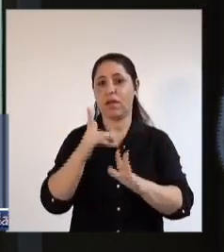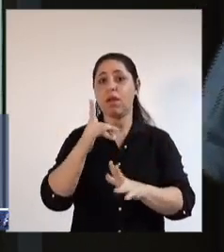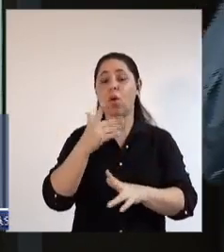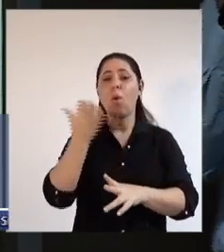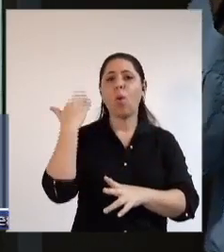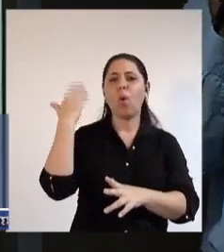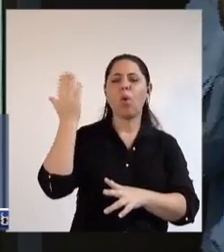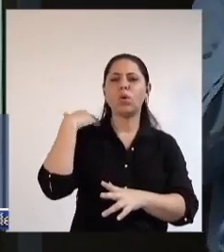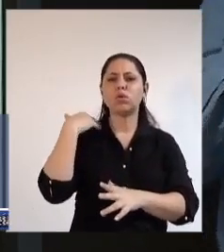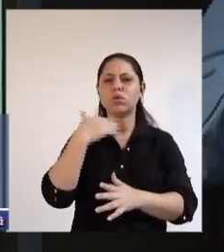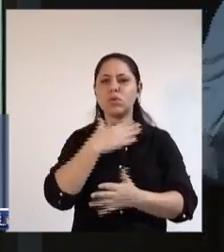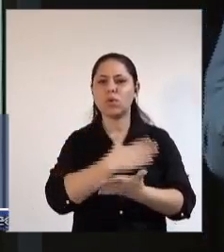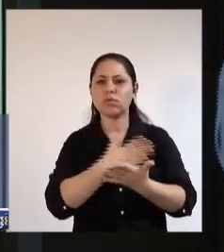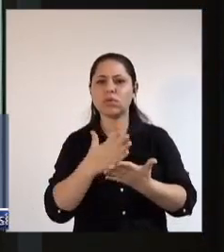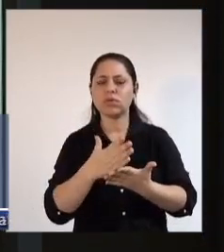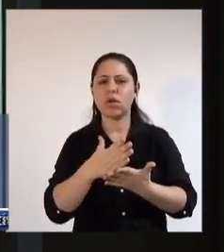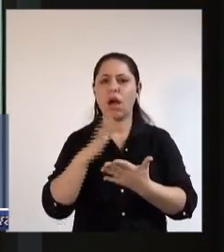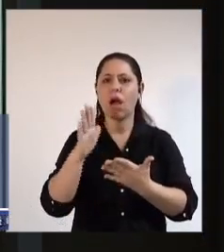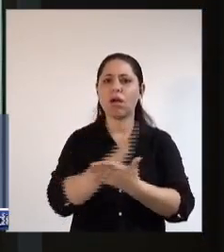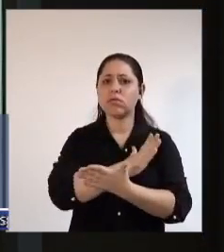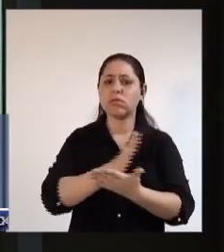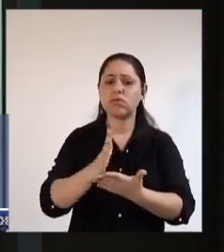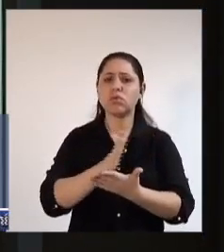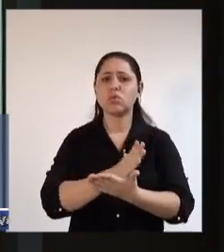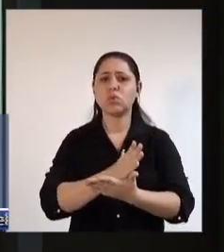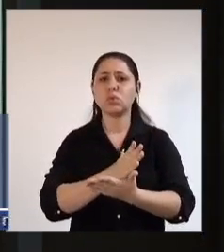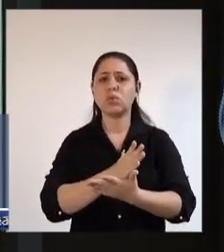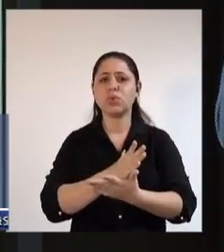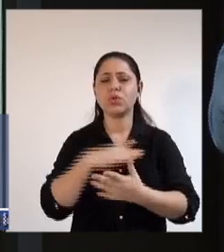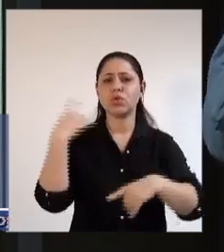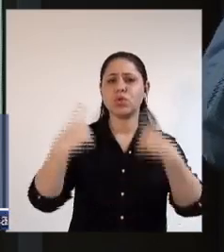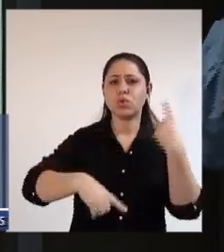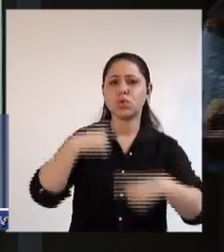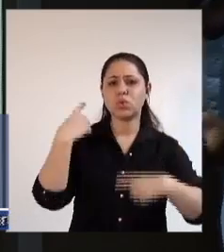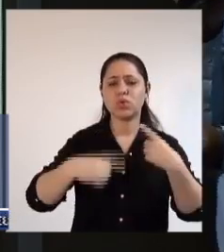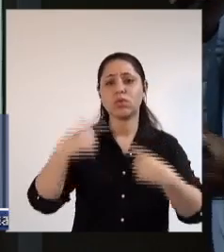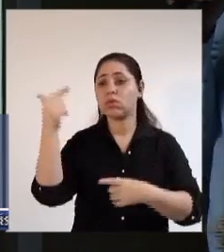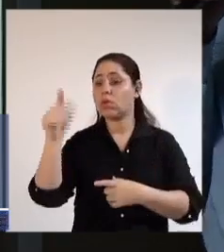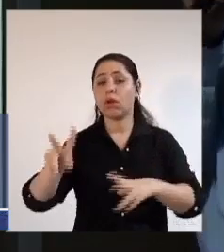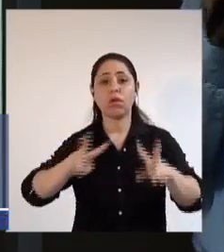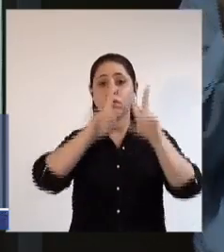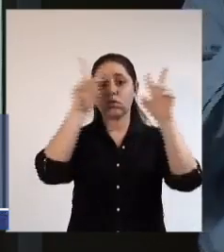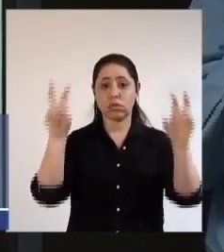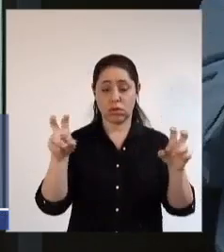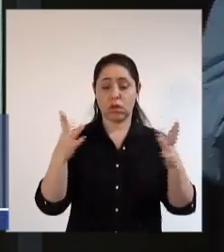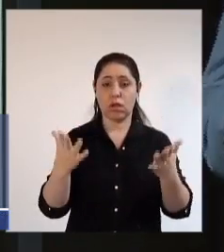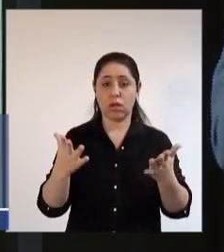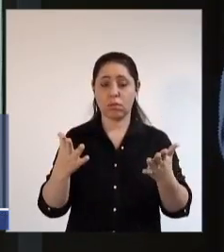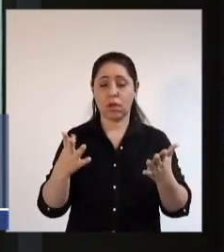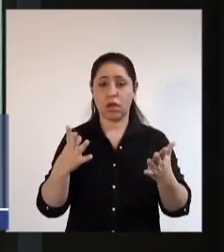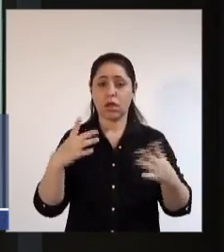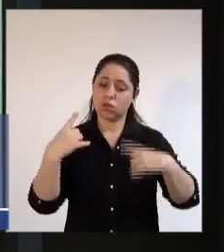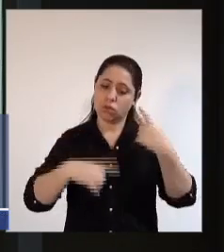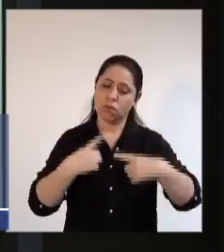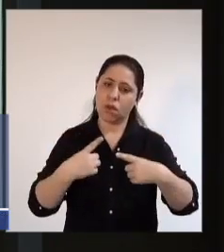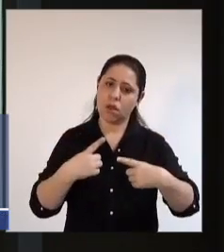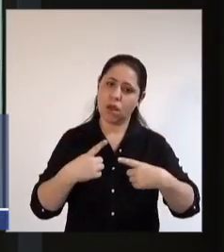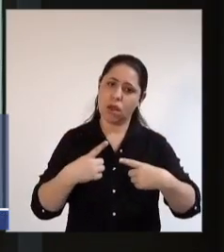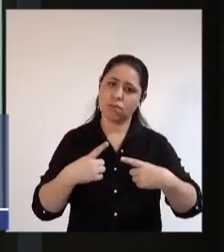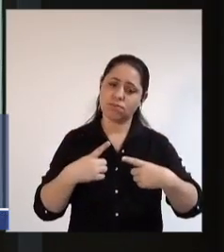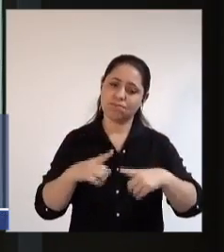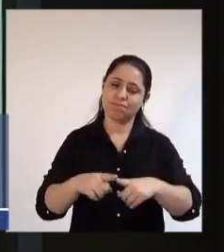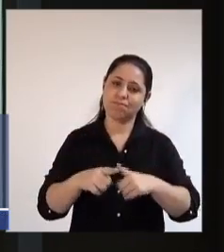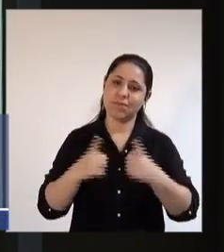né é algum alguns escrevendo já querendo discutir outros temas que estão ela que tem a ver com a temática de